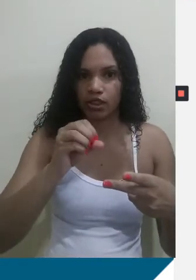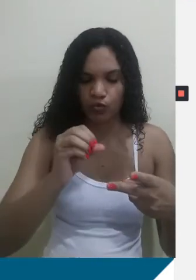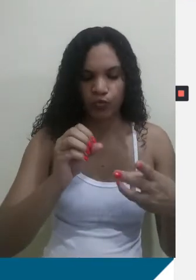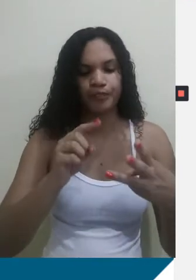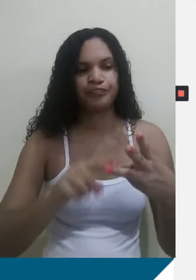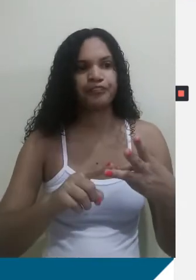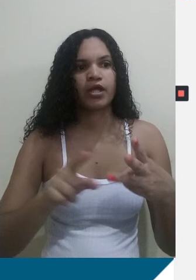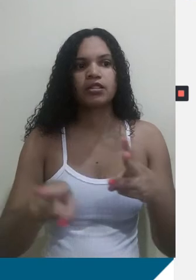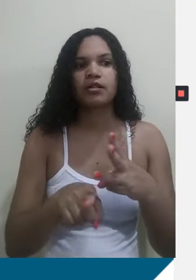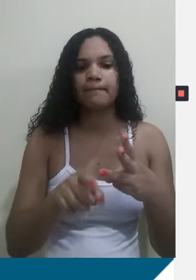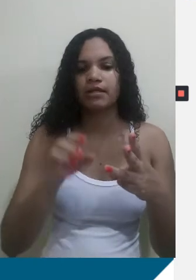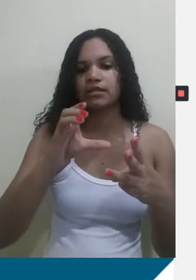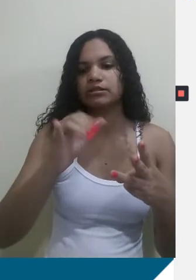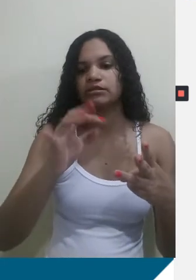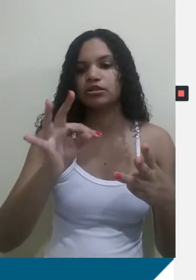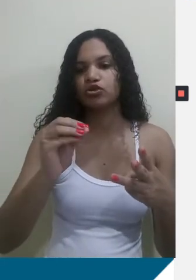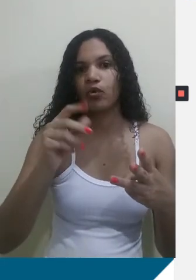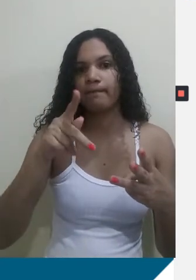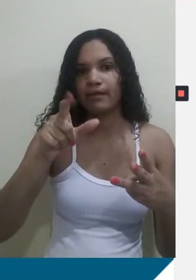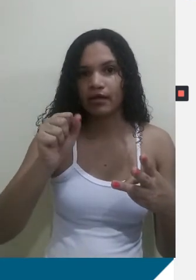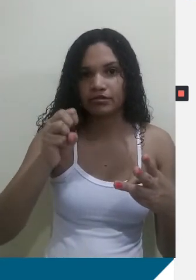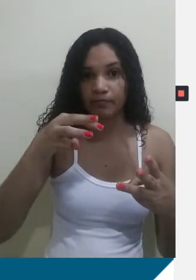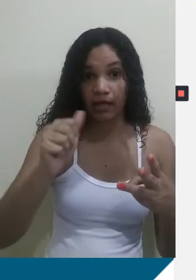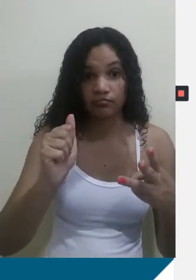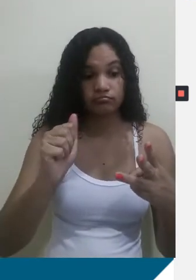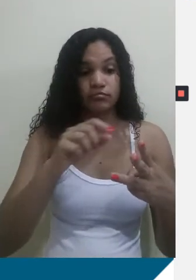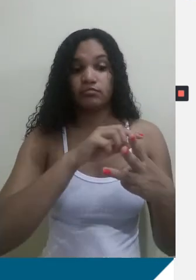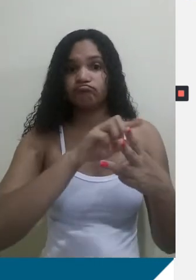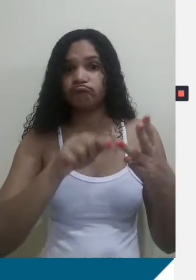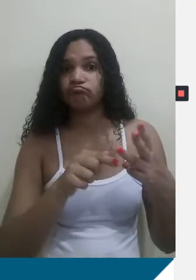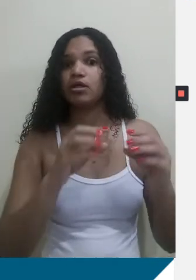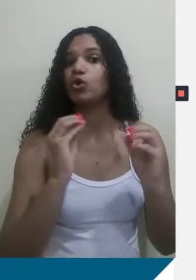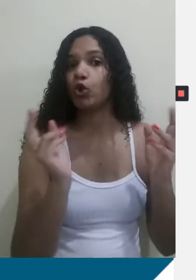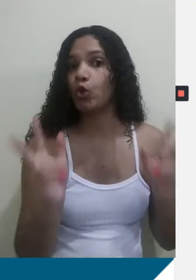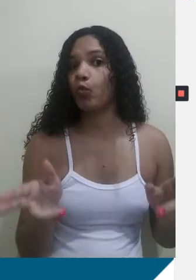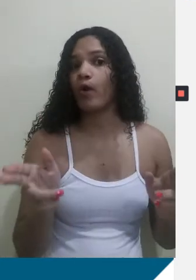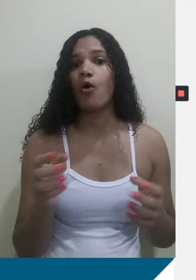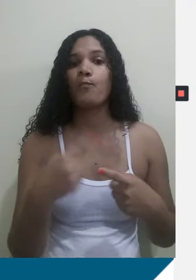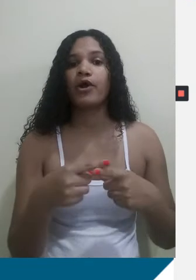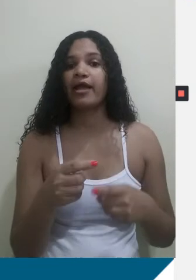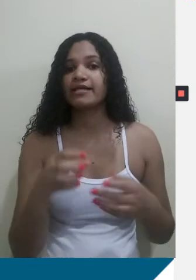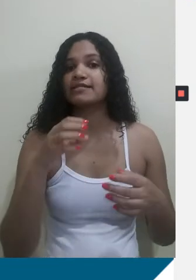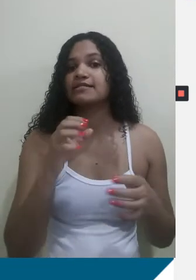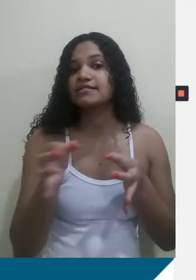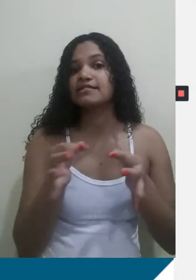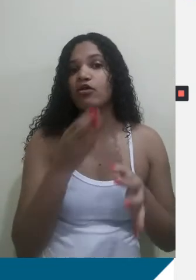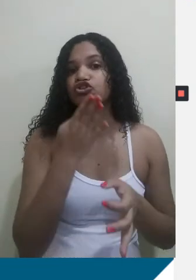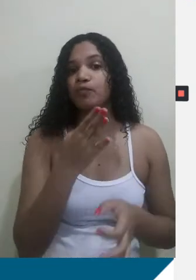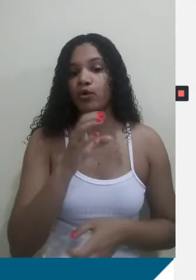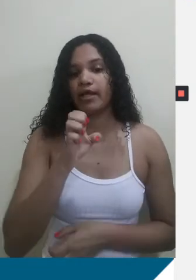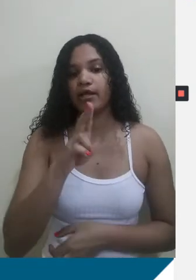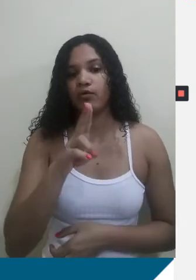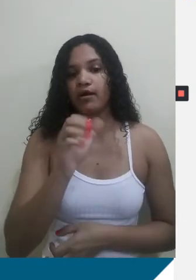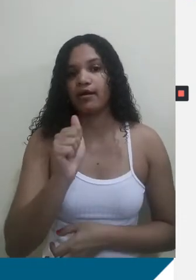bem individualizado, bem como uma célula animal, células eucarióticas, as duas são. E vamos perceber a existência